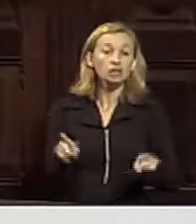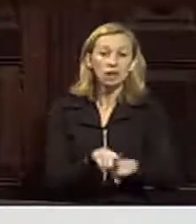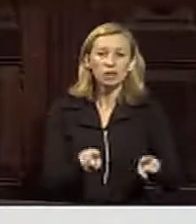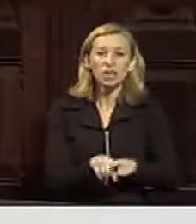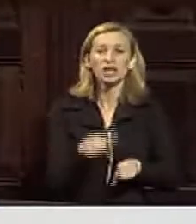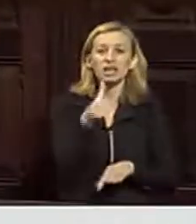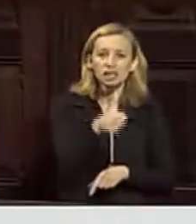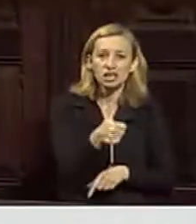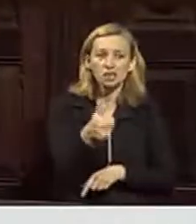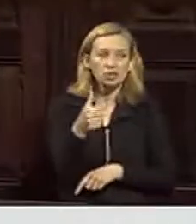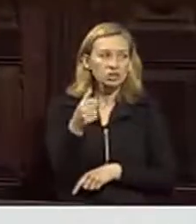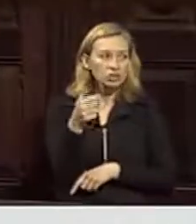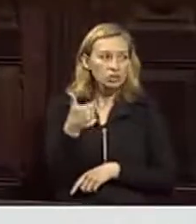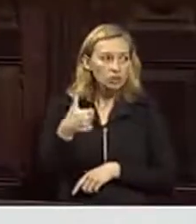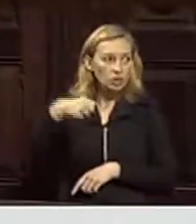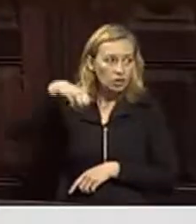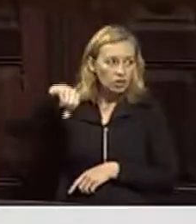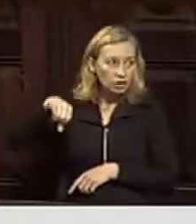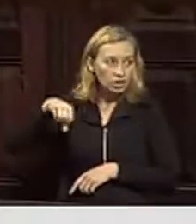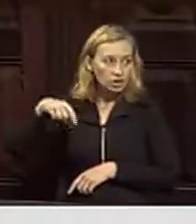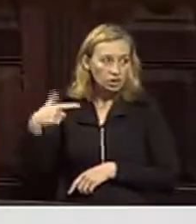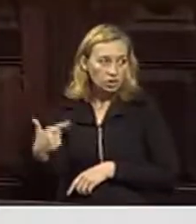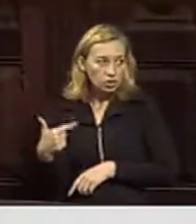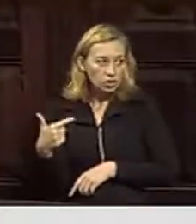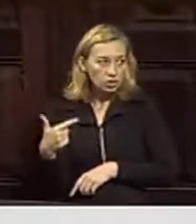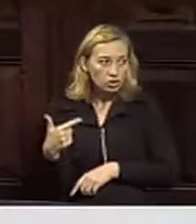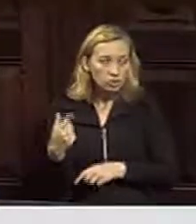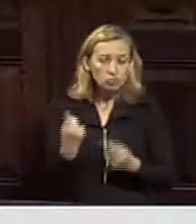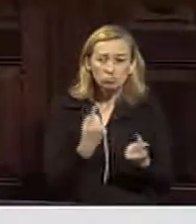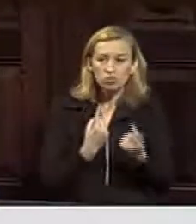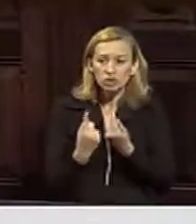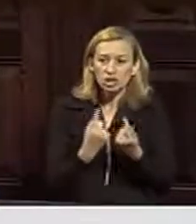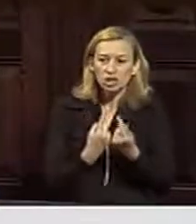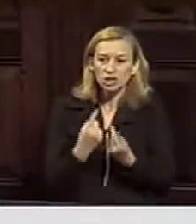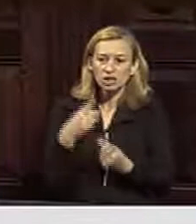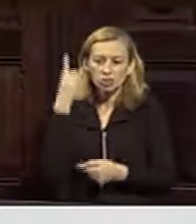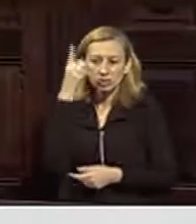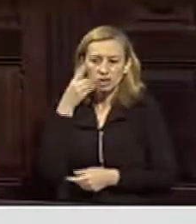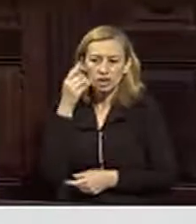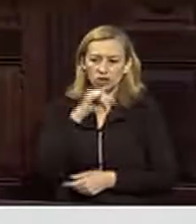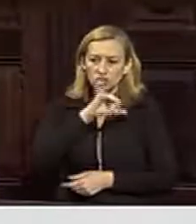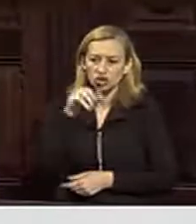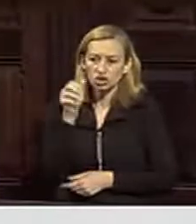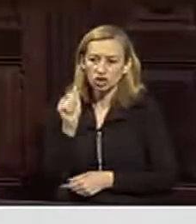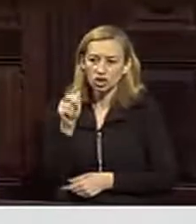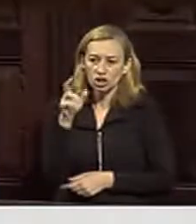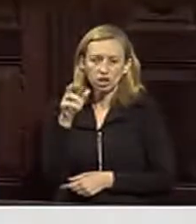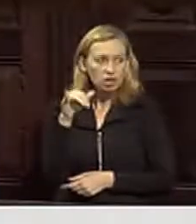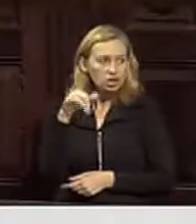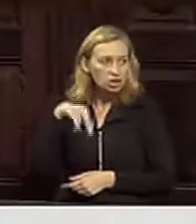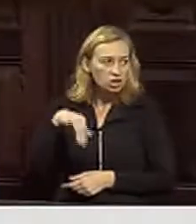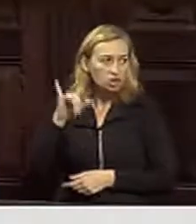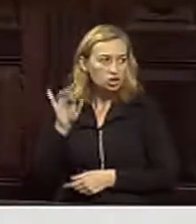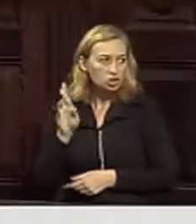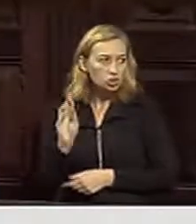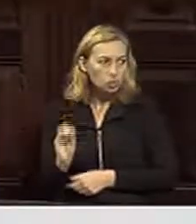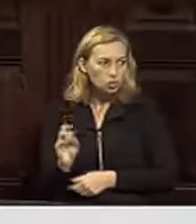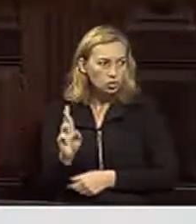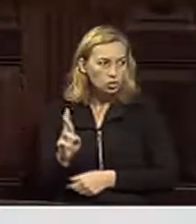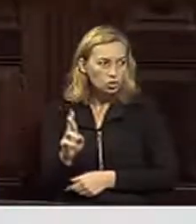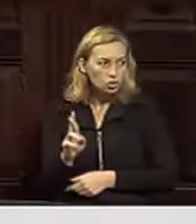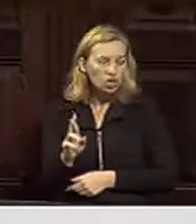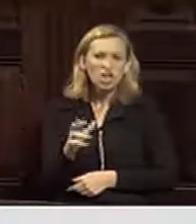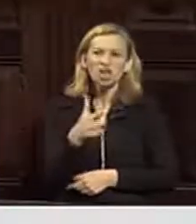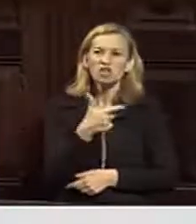RJ-192. Uma estrada, deputado Jânio, de 20 e poucos quilômetros, e eu, na semana